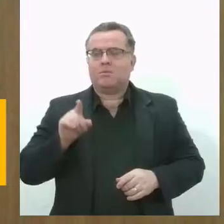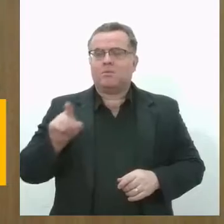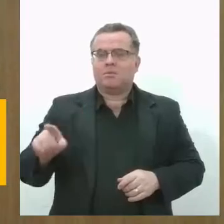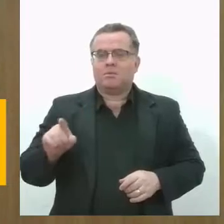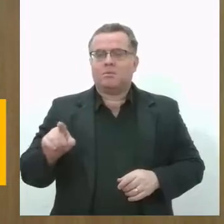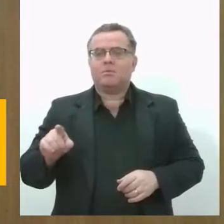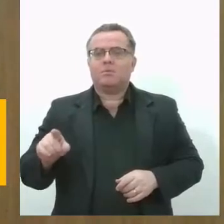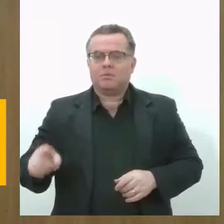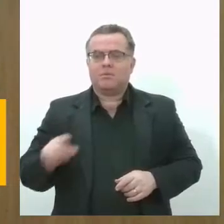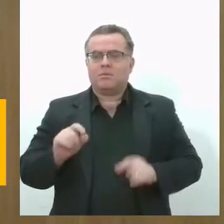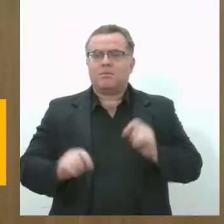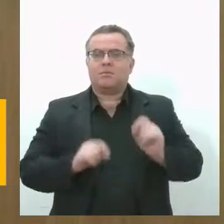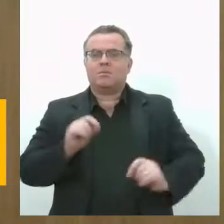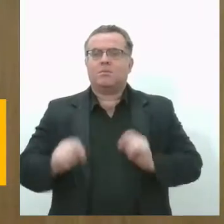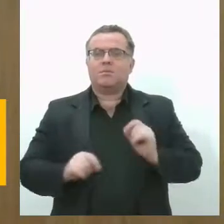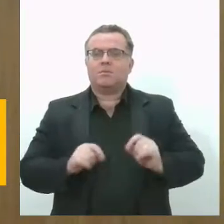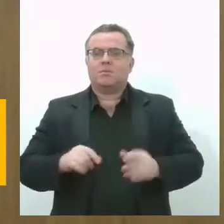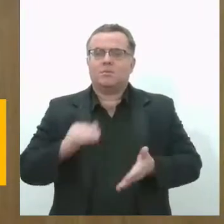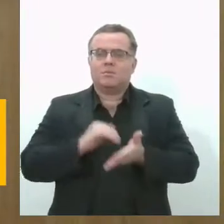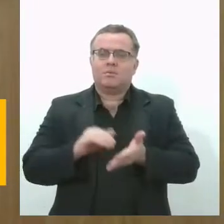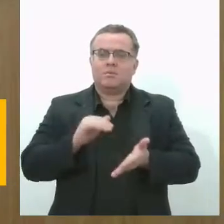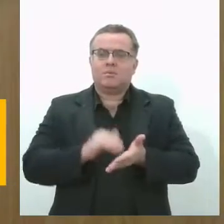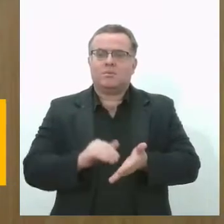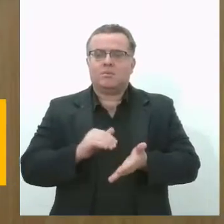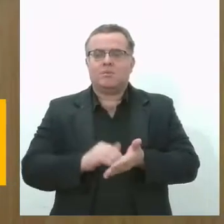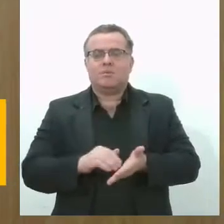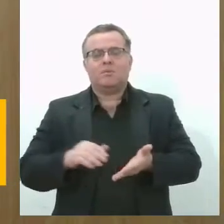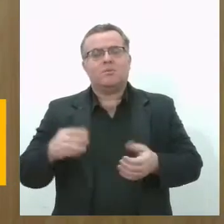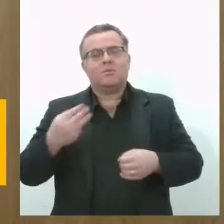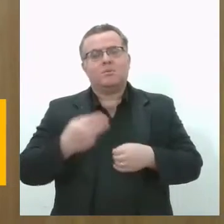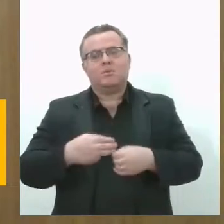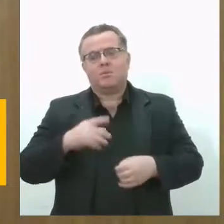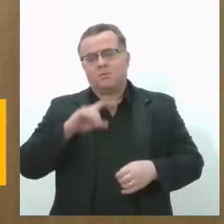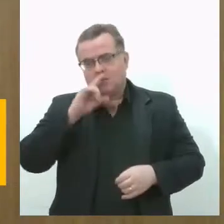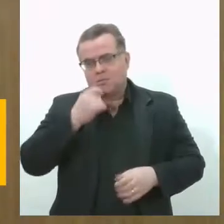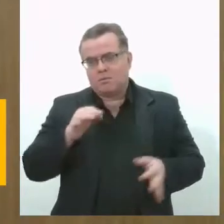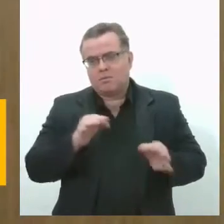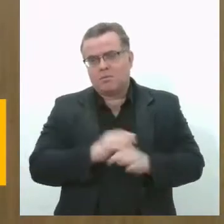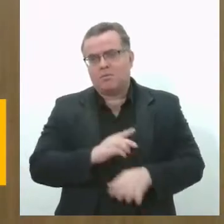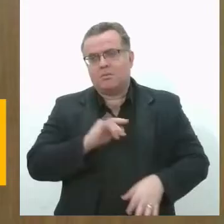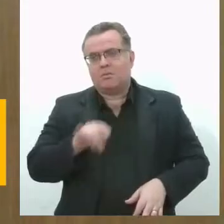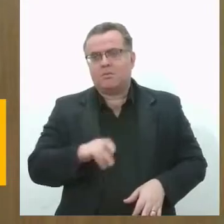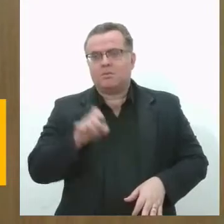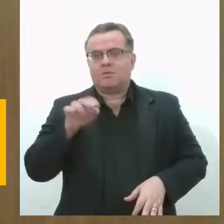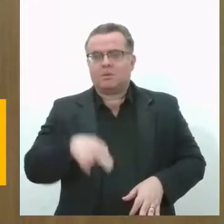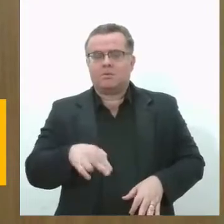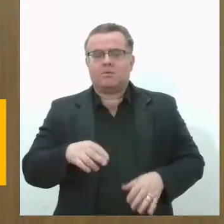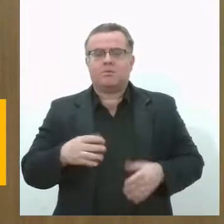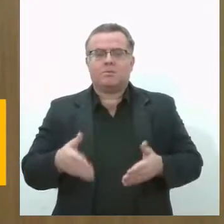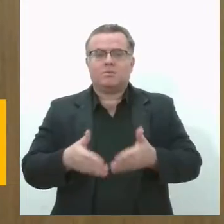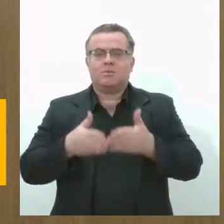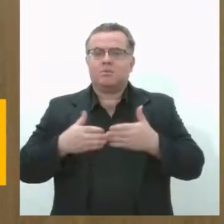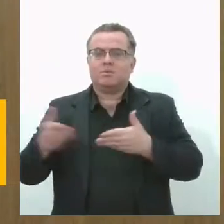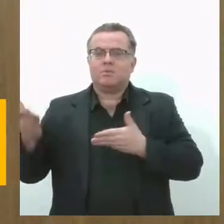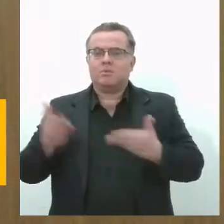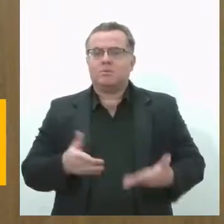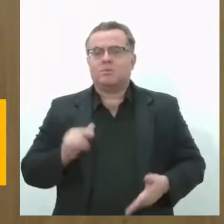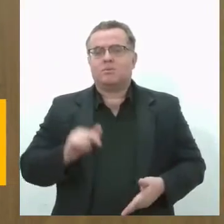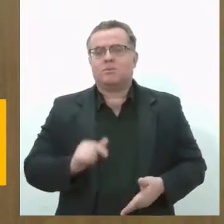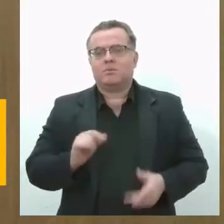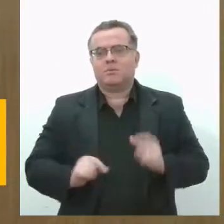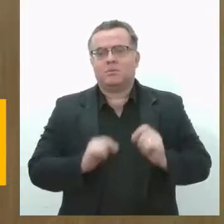Controle do Aedes aegypti da Secretaria Municipal de Saúde de Aracaju, Jefferson Santana. Jefferson, seja muito bem-vindo. Muito bom